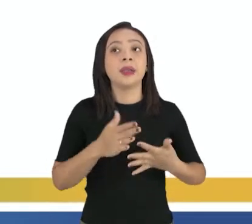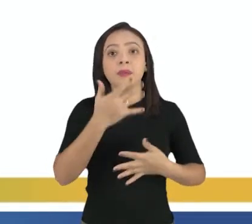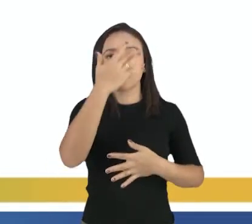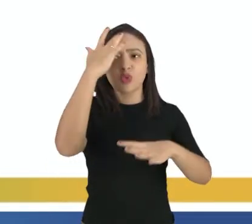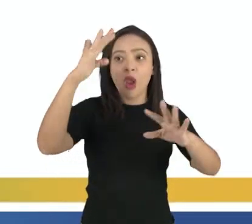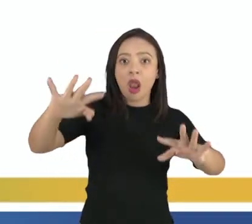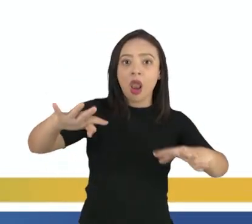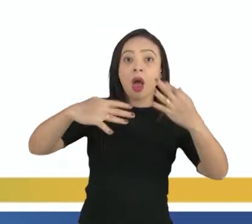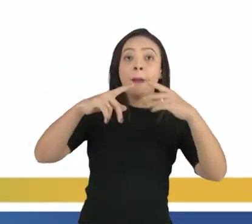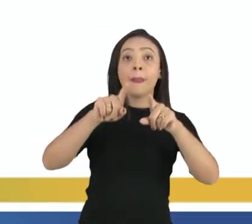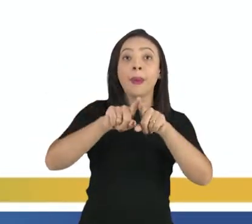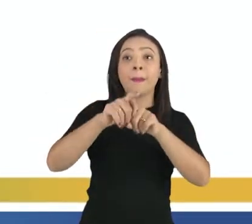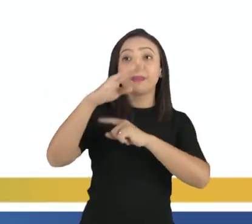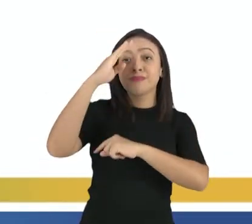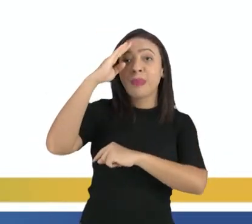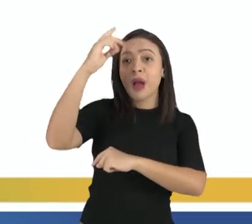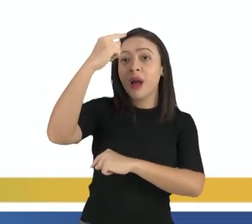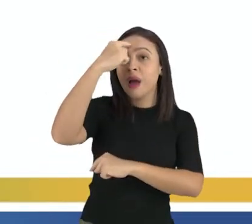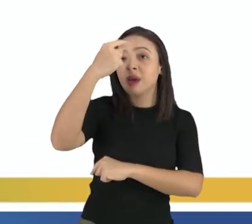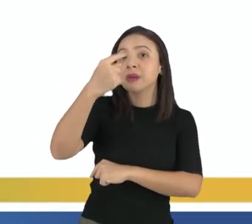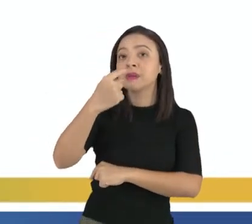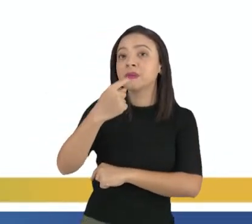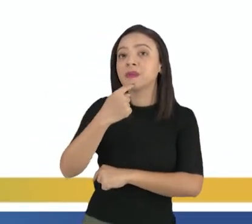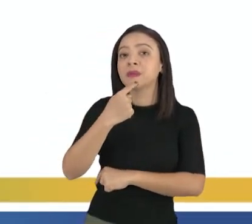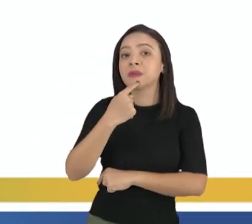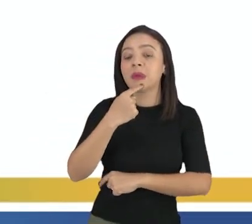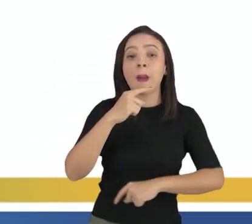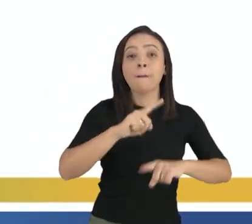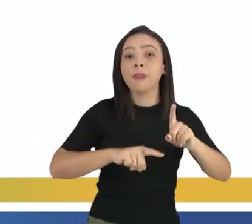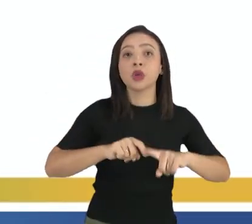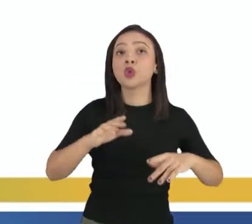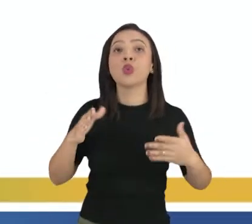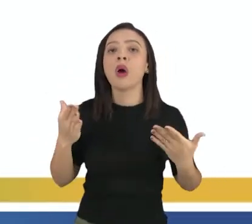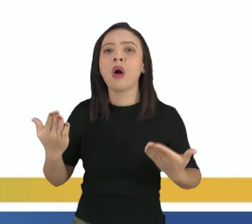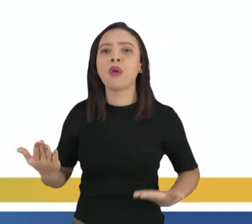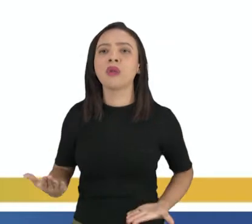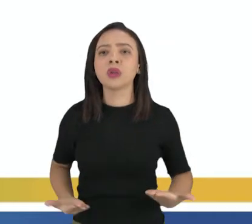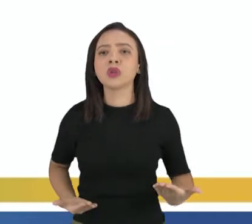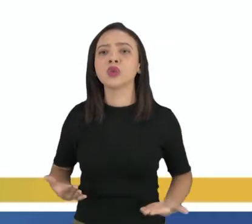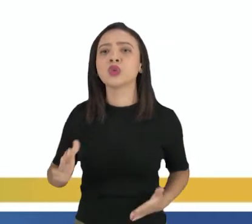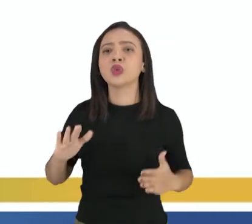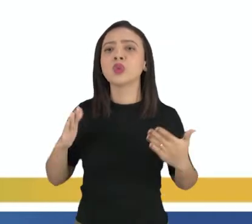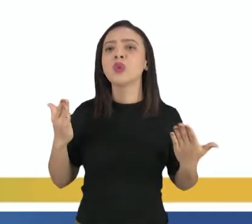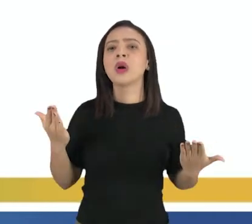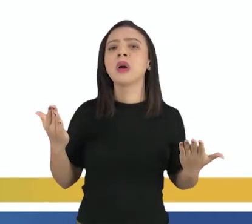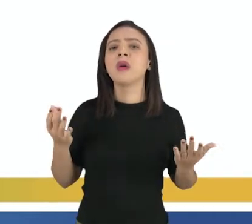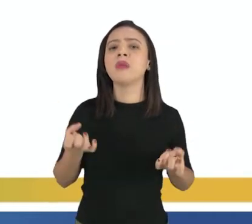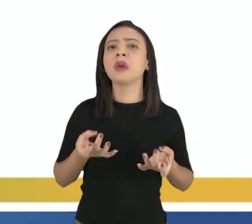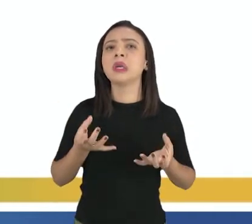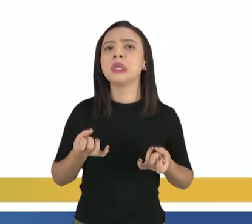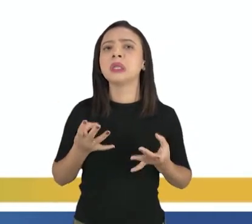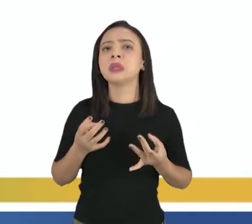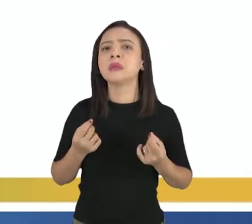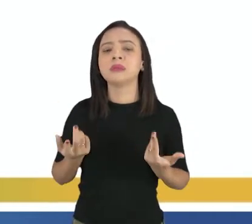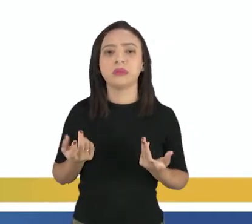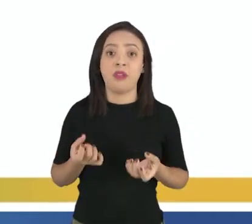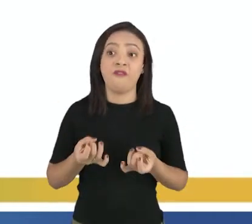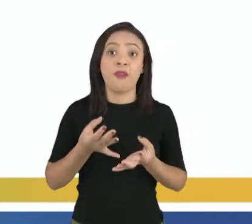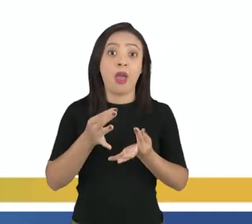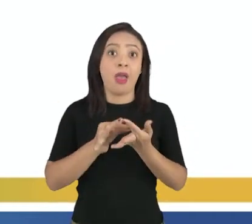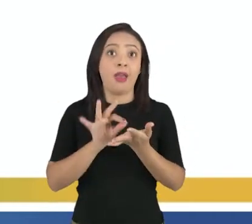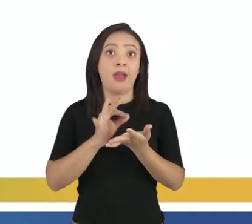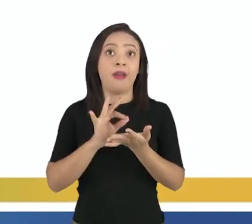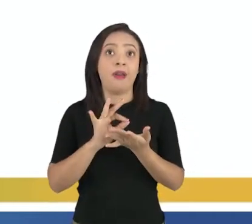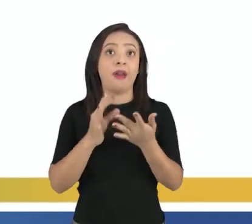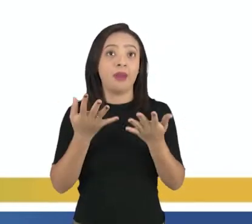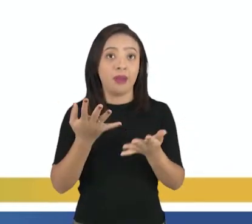Principalmente para a imagem. Ele estava falando de quê? Que produto, que serviço ele está te vendendo aí? Está vendendo um café. E logo